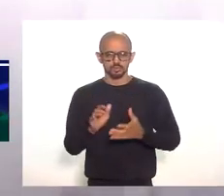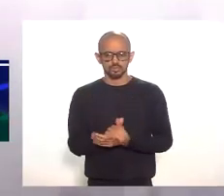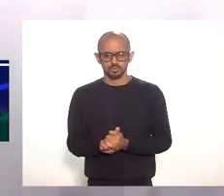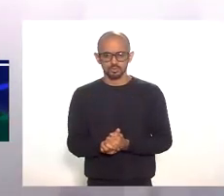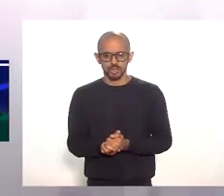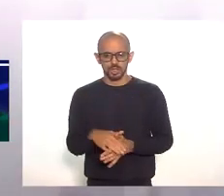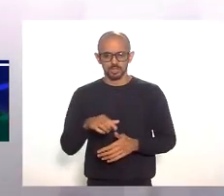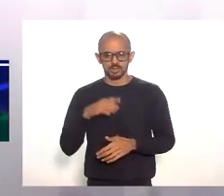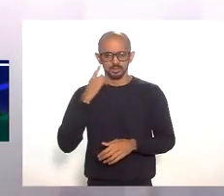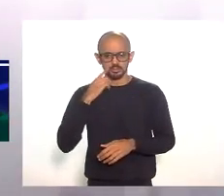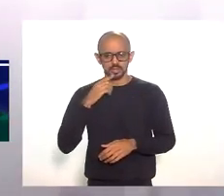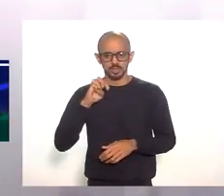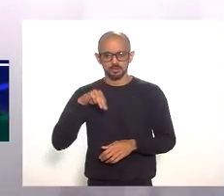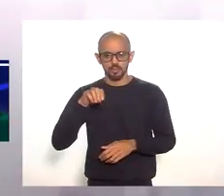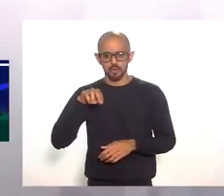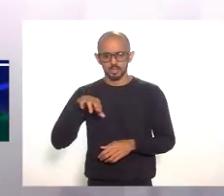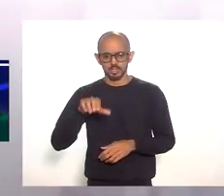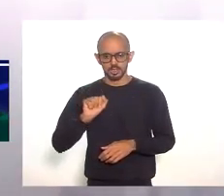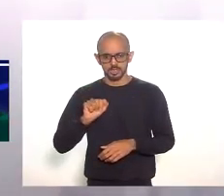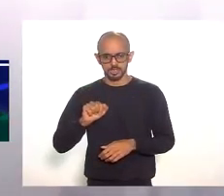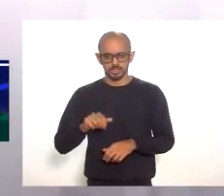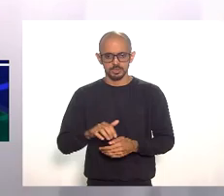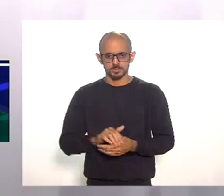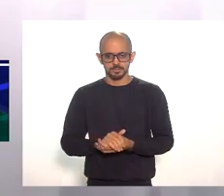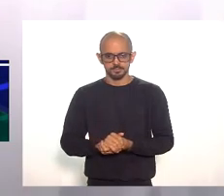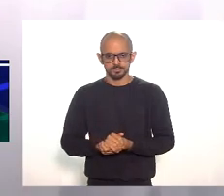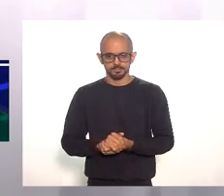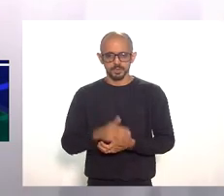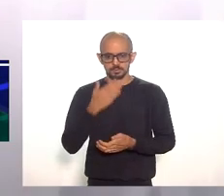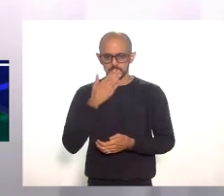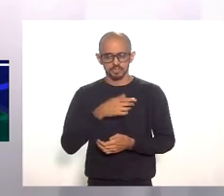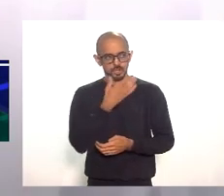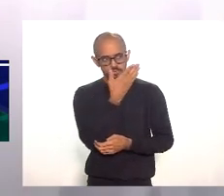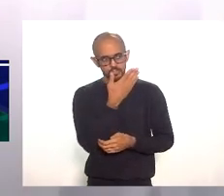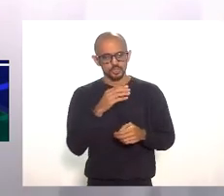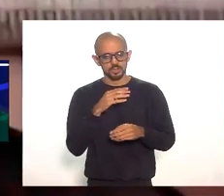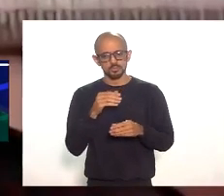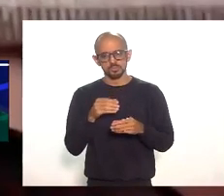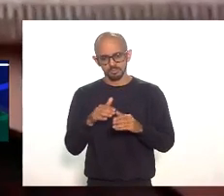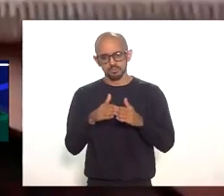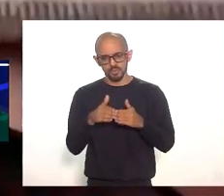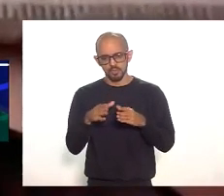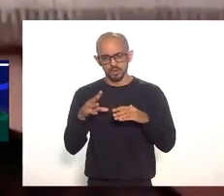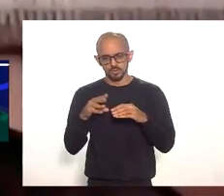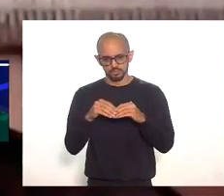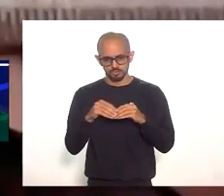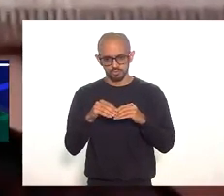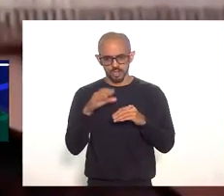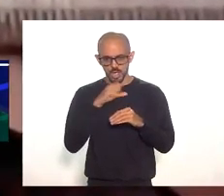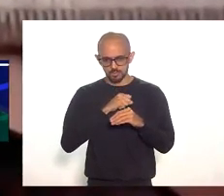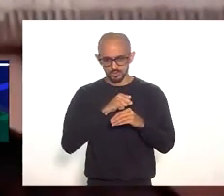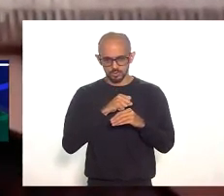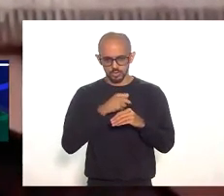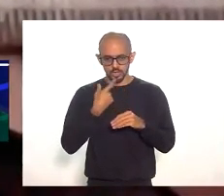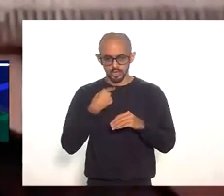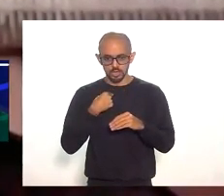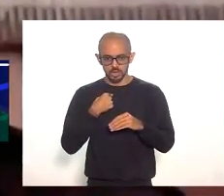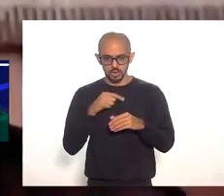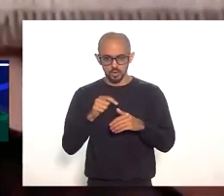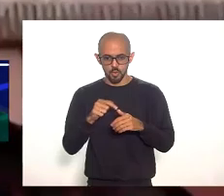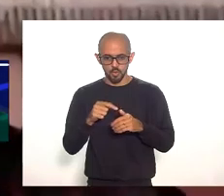Deputada Mônica Francisco, questão de ordem, pediria a Vossa Excelência que fosse breve. É bem breve, presidente. É só para registrar que eu consignei o meu